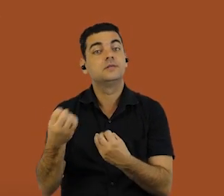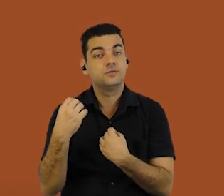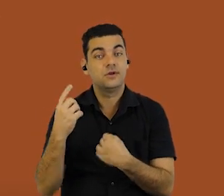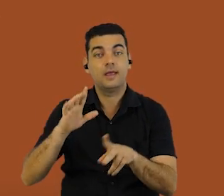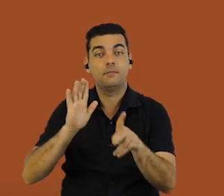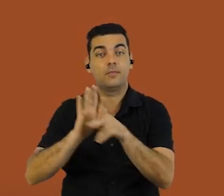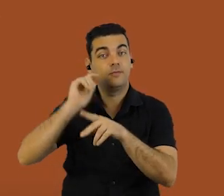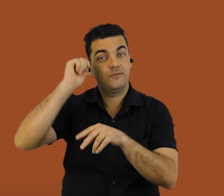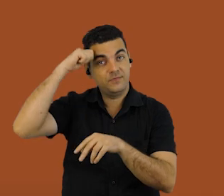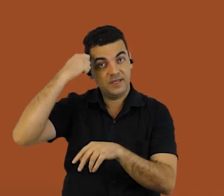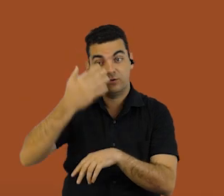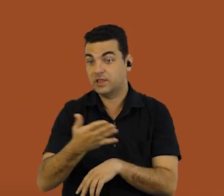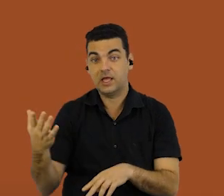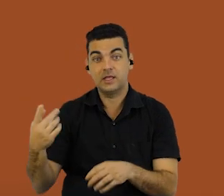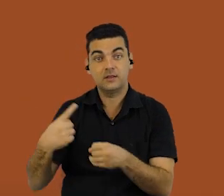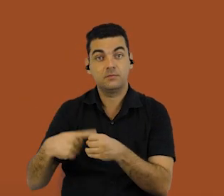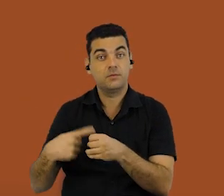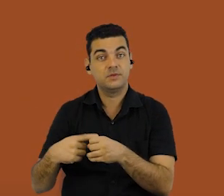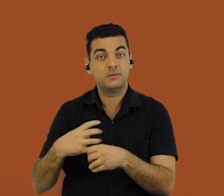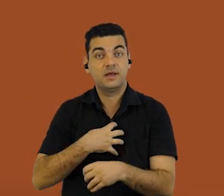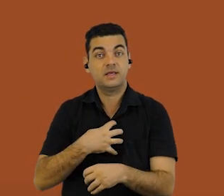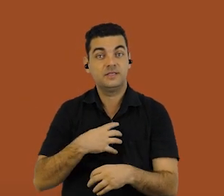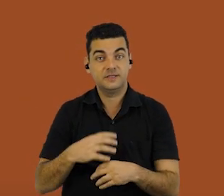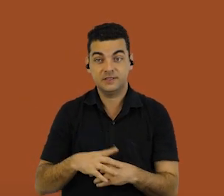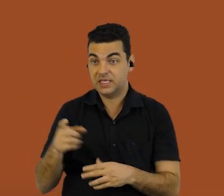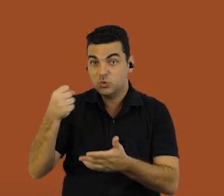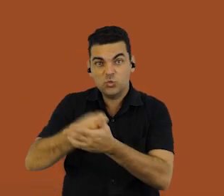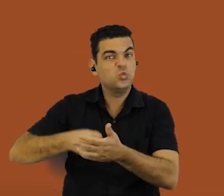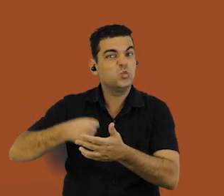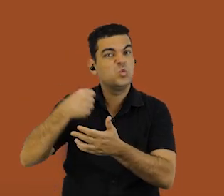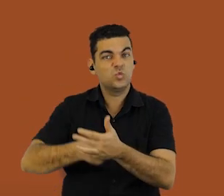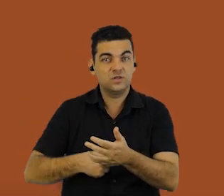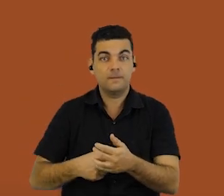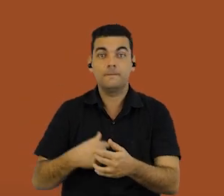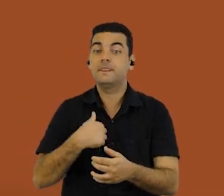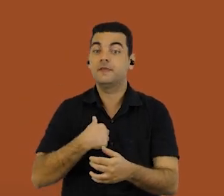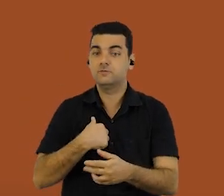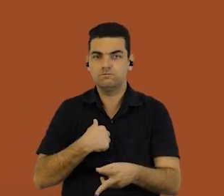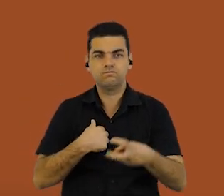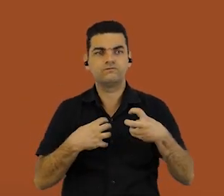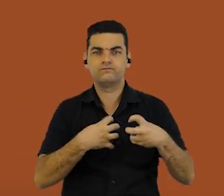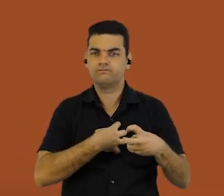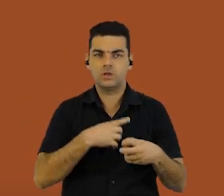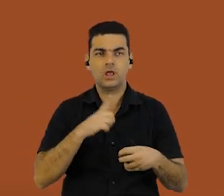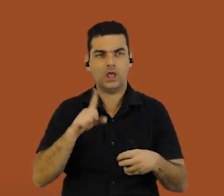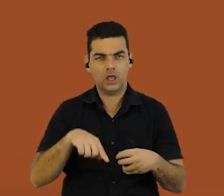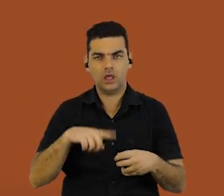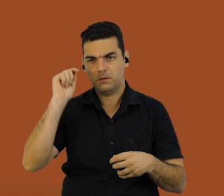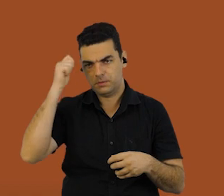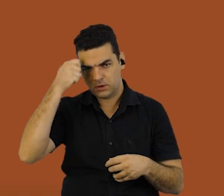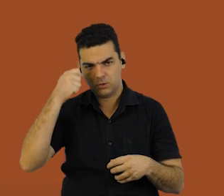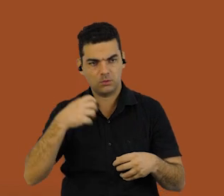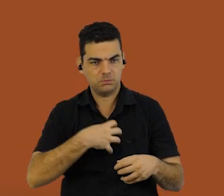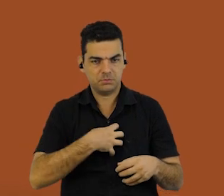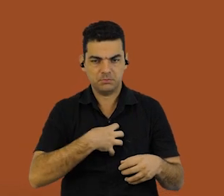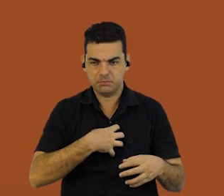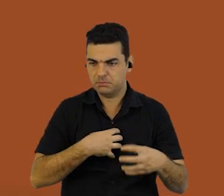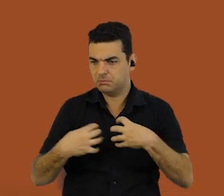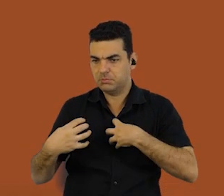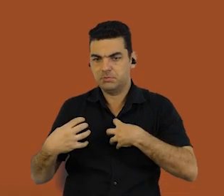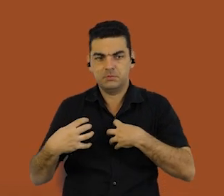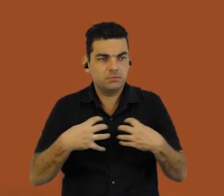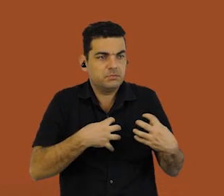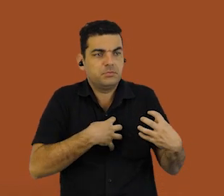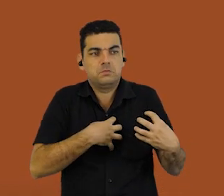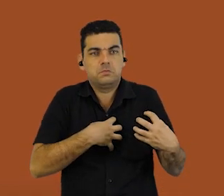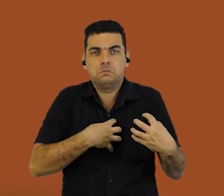dos negros e negras que ali estudavam, que militavam, que eu fui me percebendo negro, né? Fui me percebendo